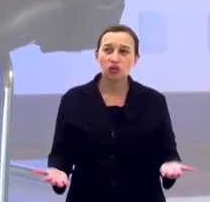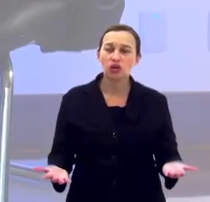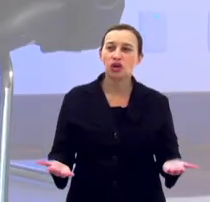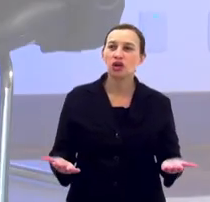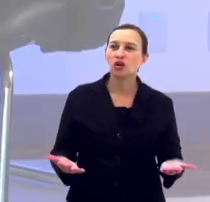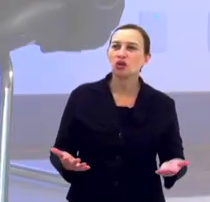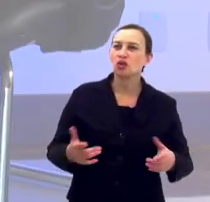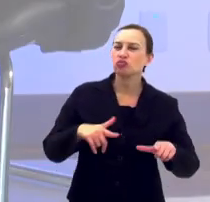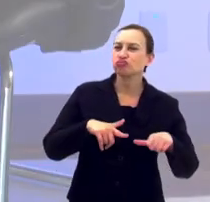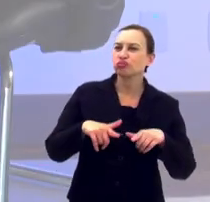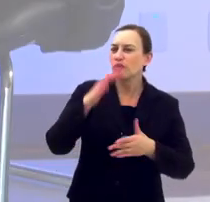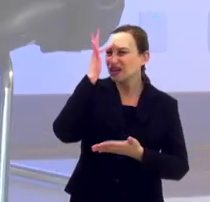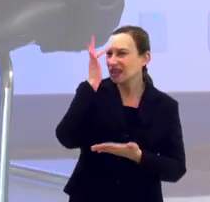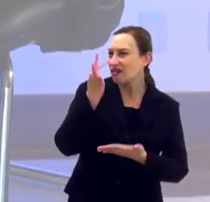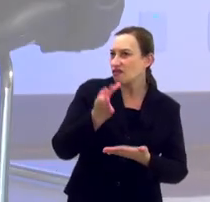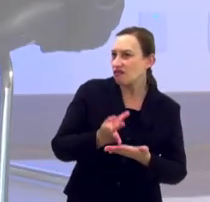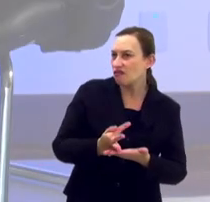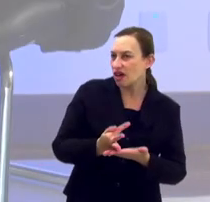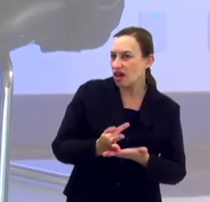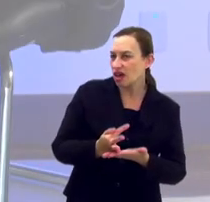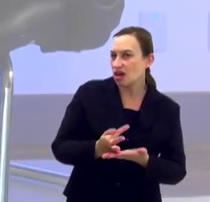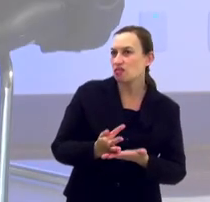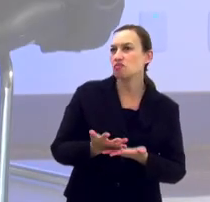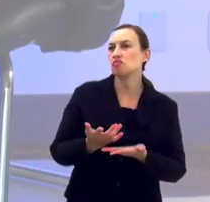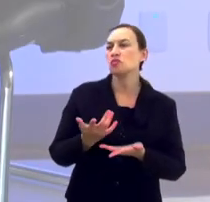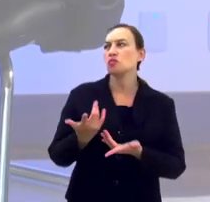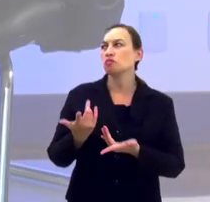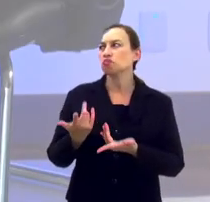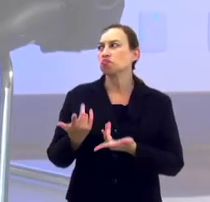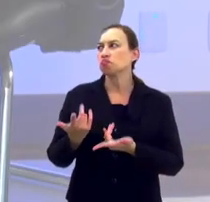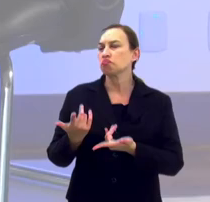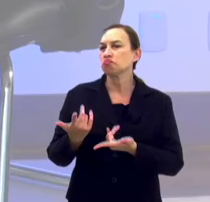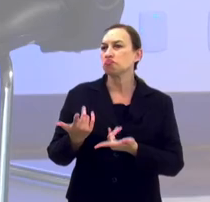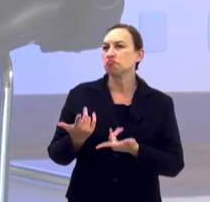acho que o exercício da fé e o sucesso eventual,